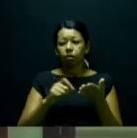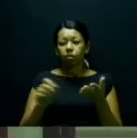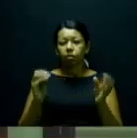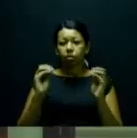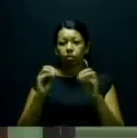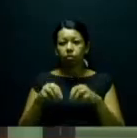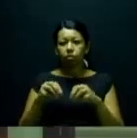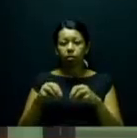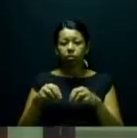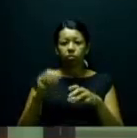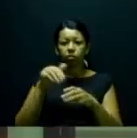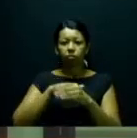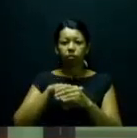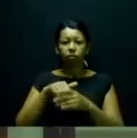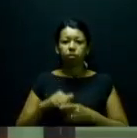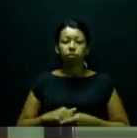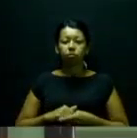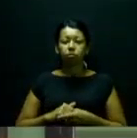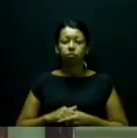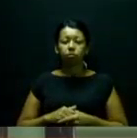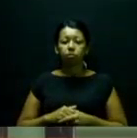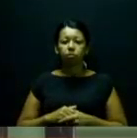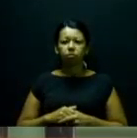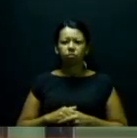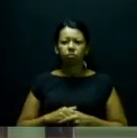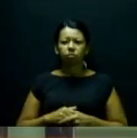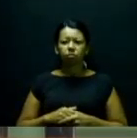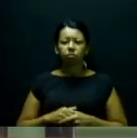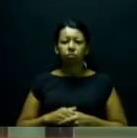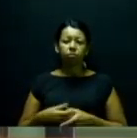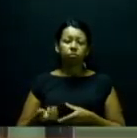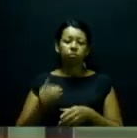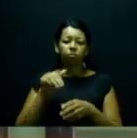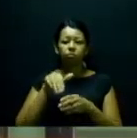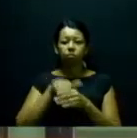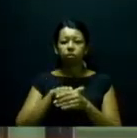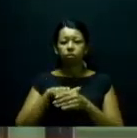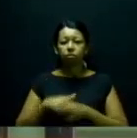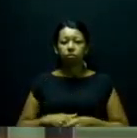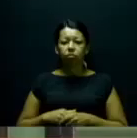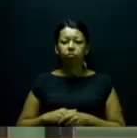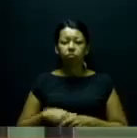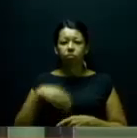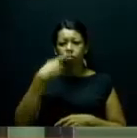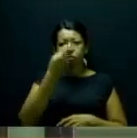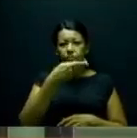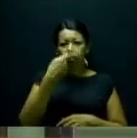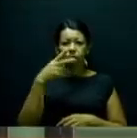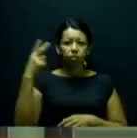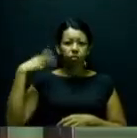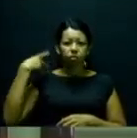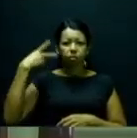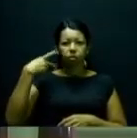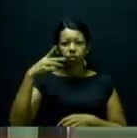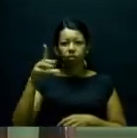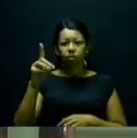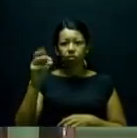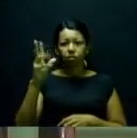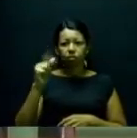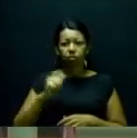colocado em votação. Em votação. Com a palavra, vereador